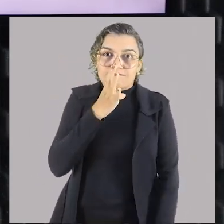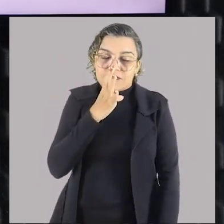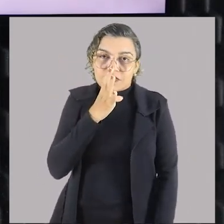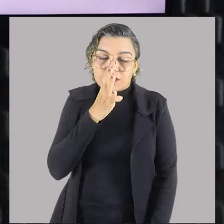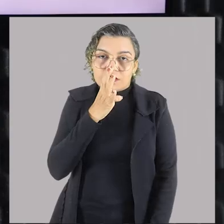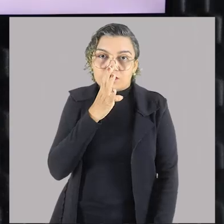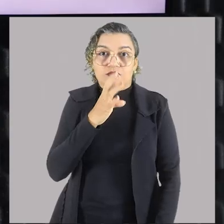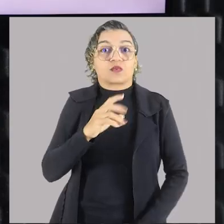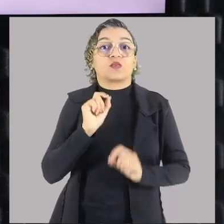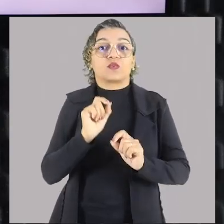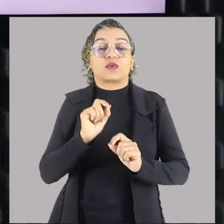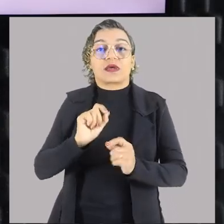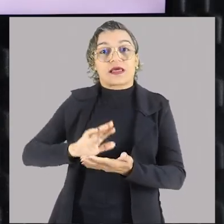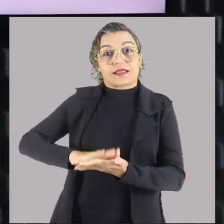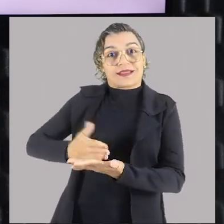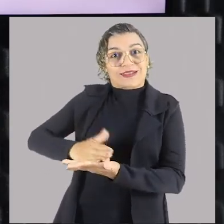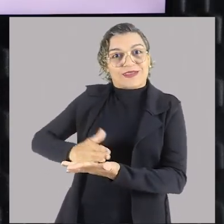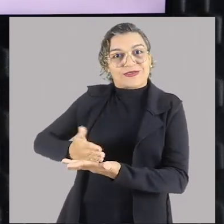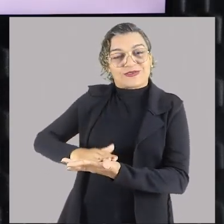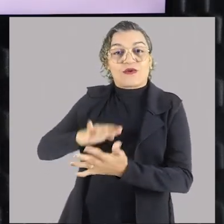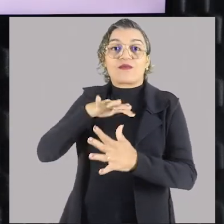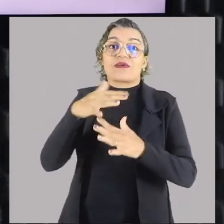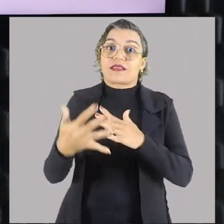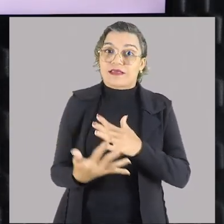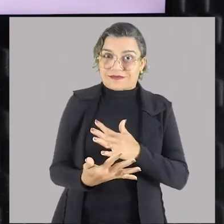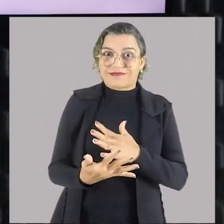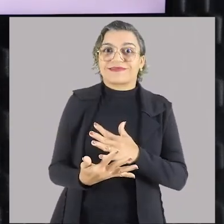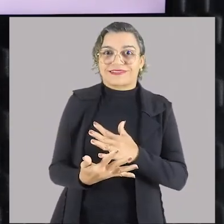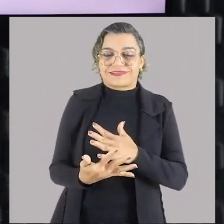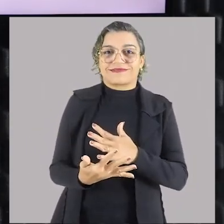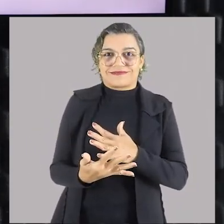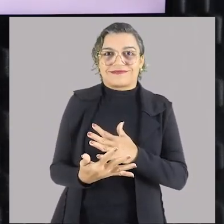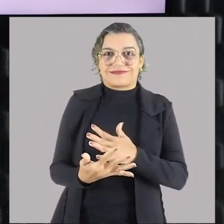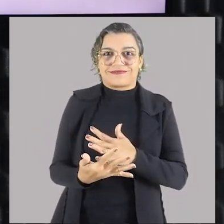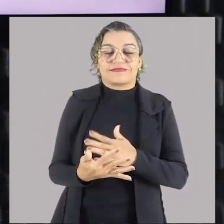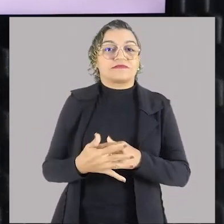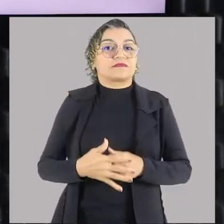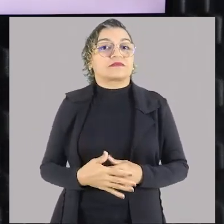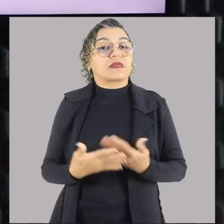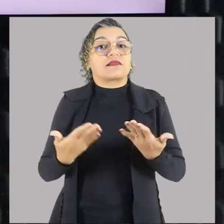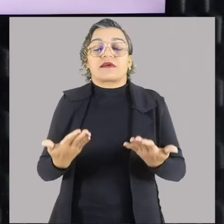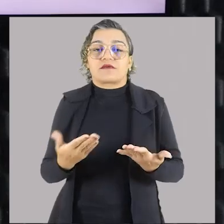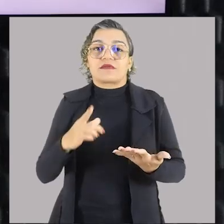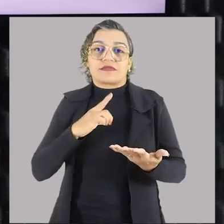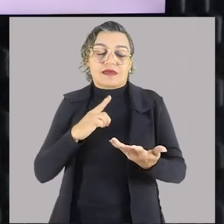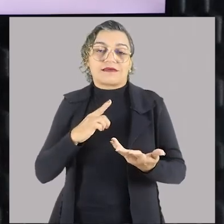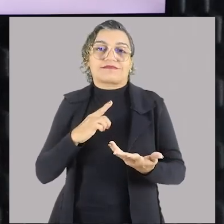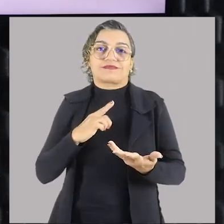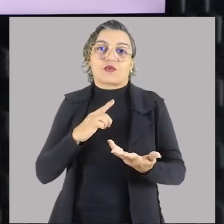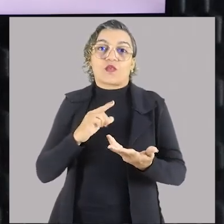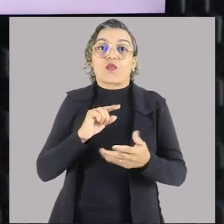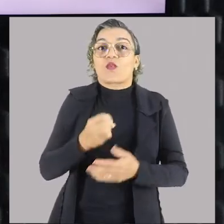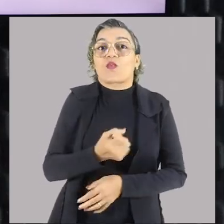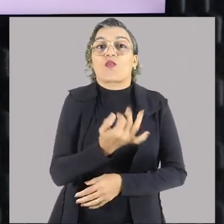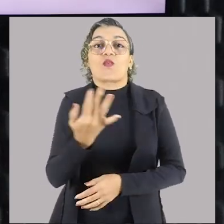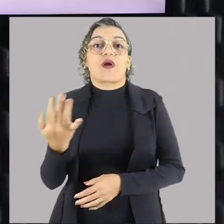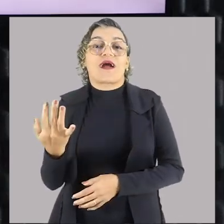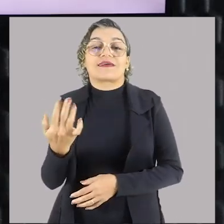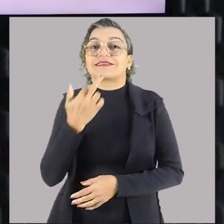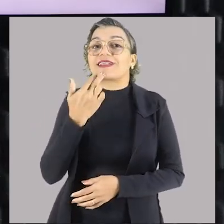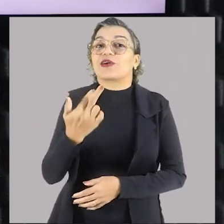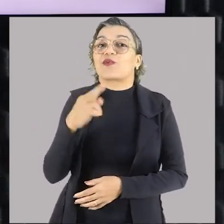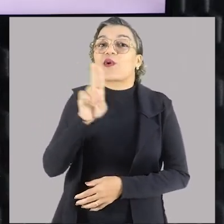local a tradução em Libras ou a interpretação em Libras. Então, olha quantas linguagens nós estamos utilizando